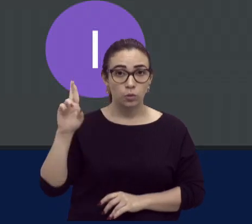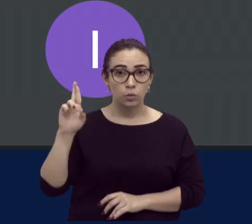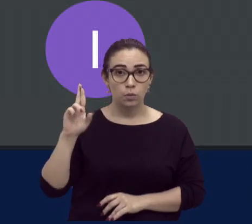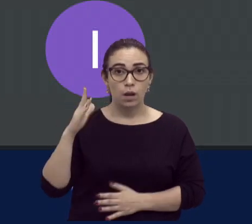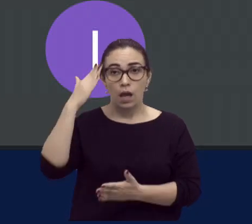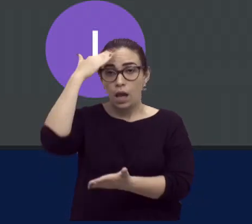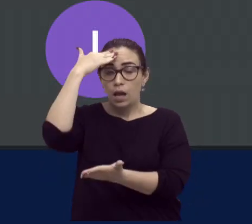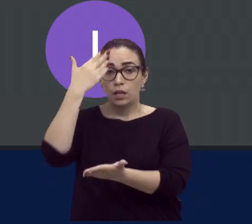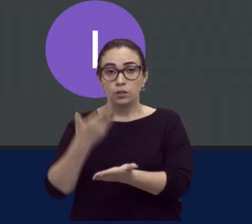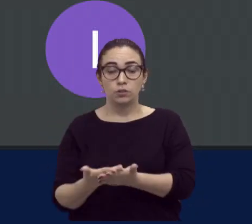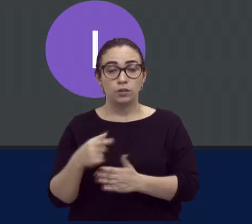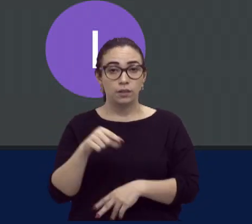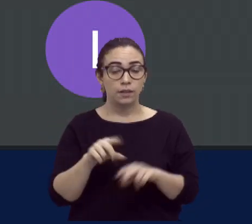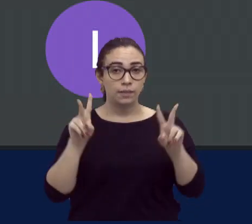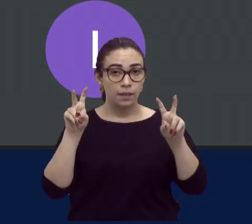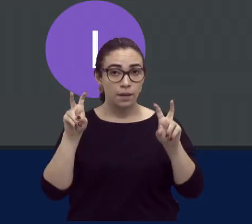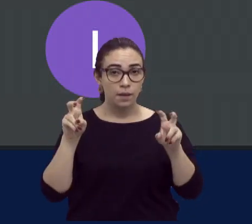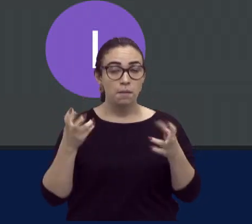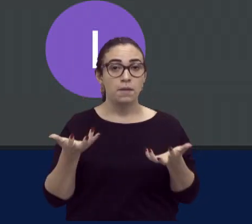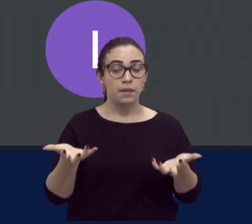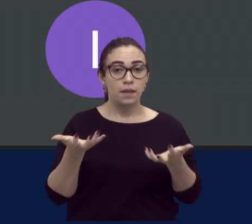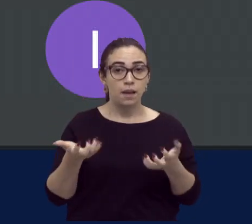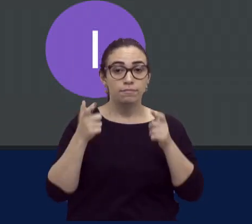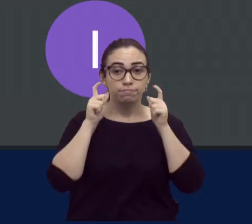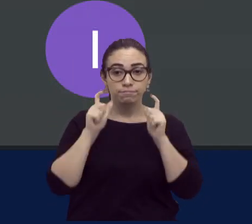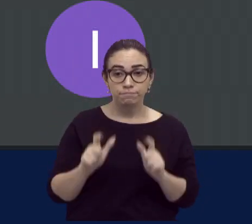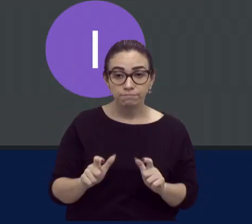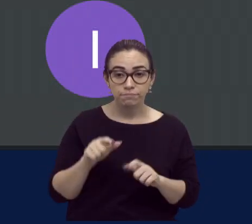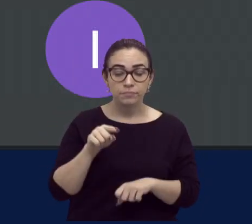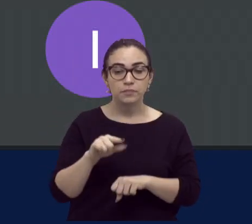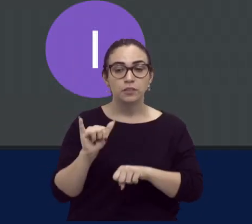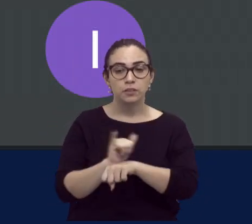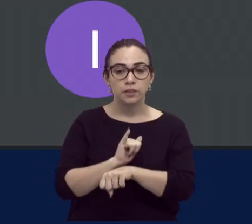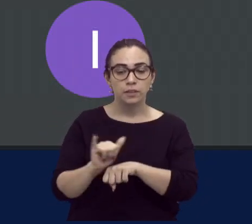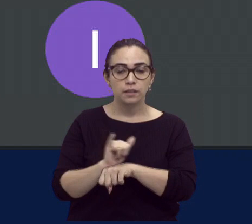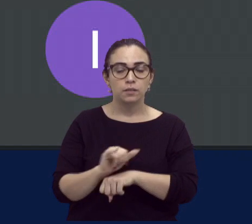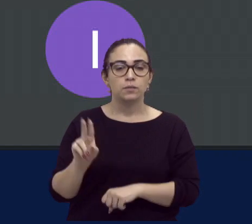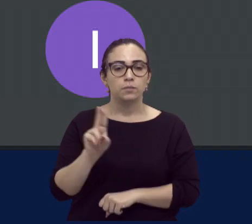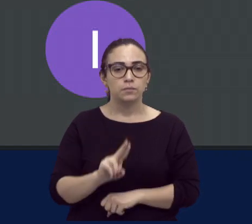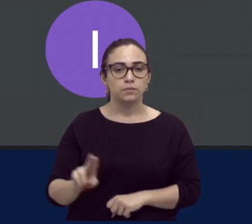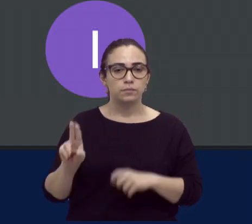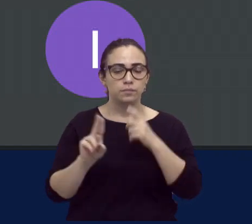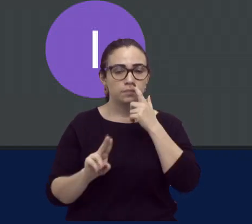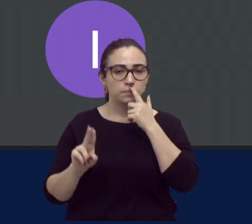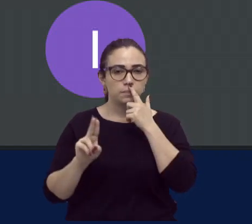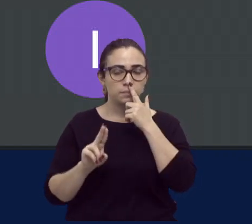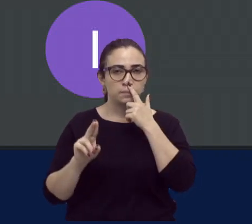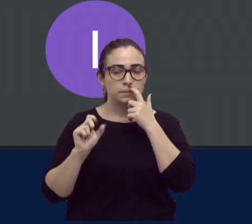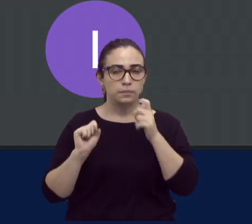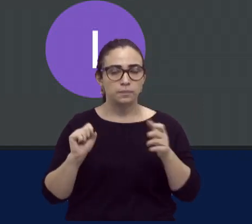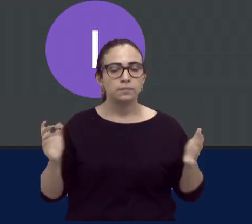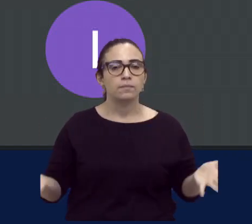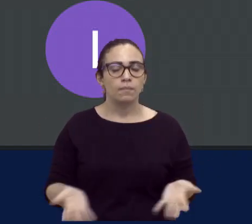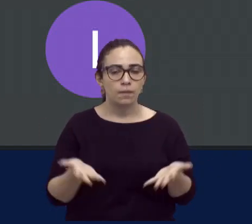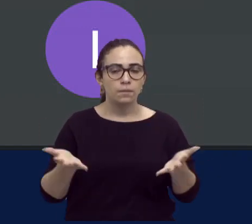acreditar nessa habilidade de comunicação que pode ser fomentada,